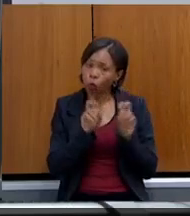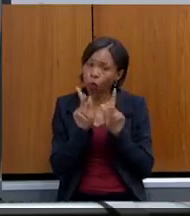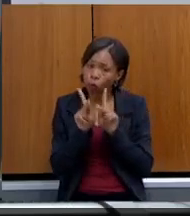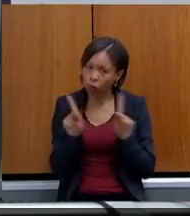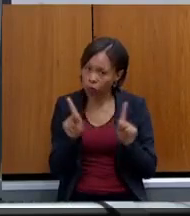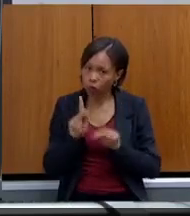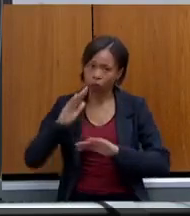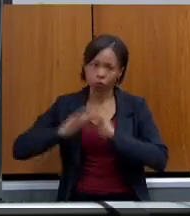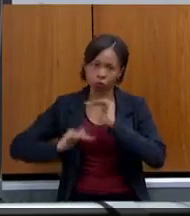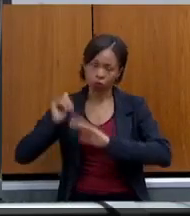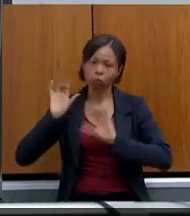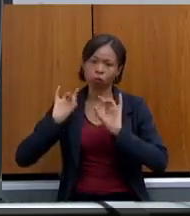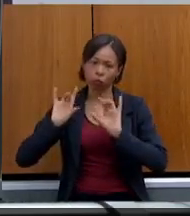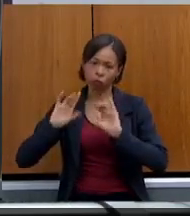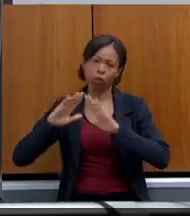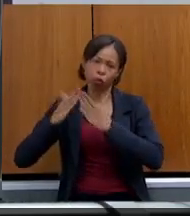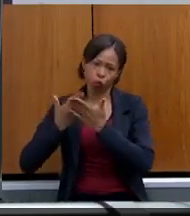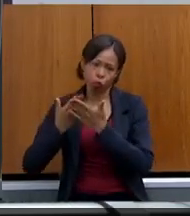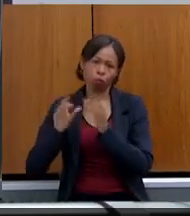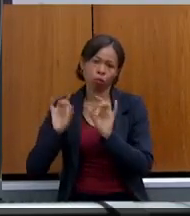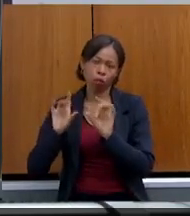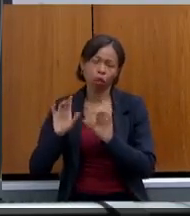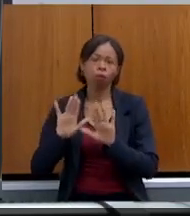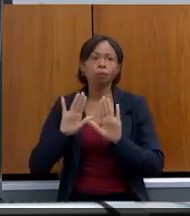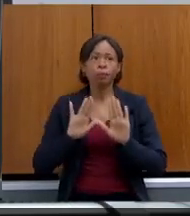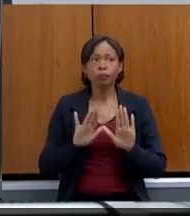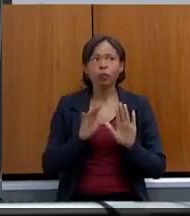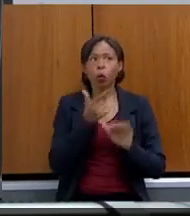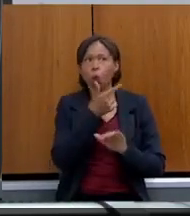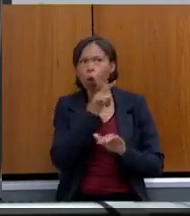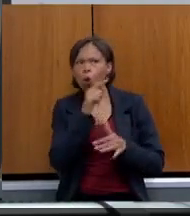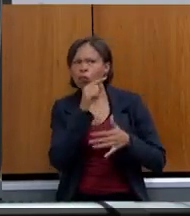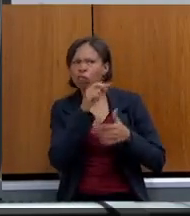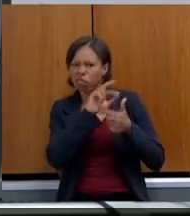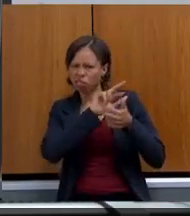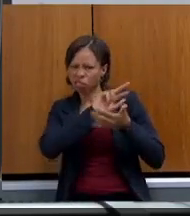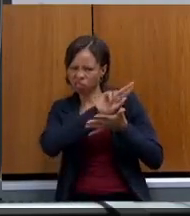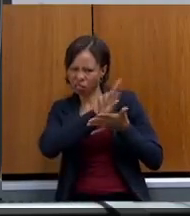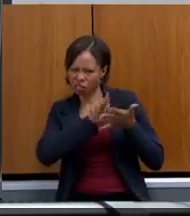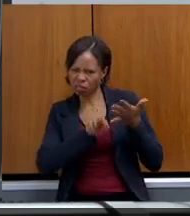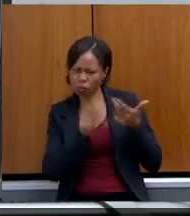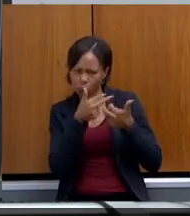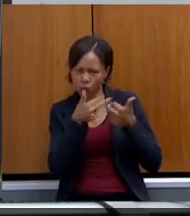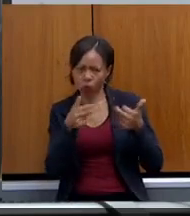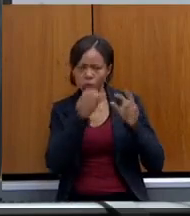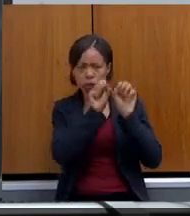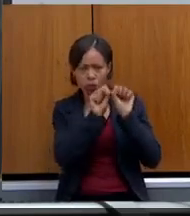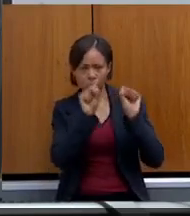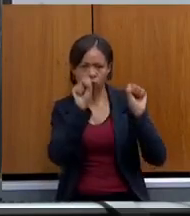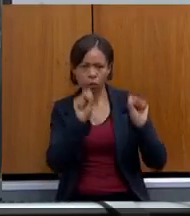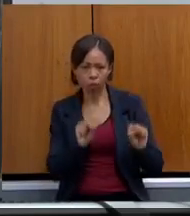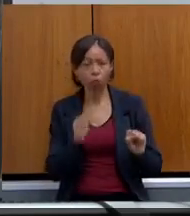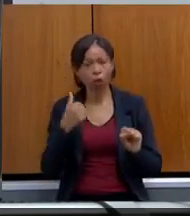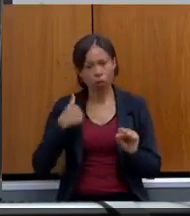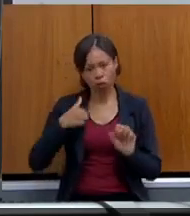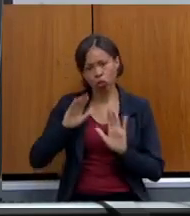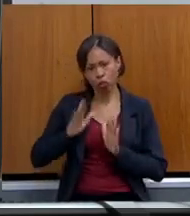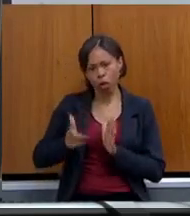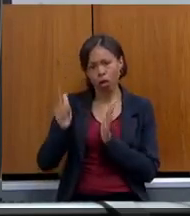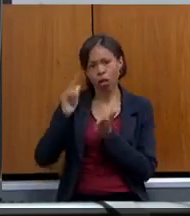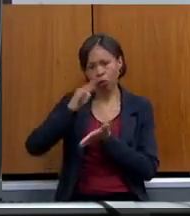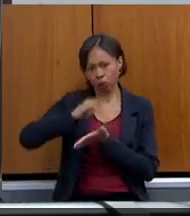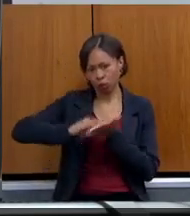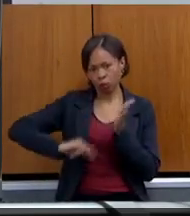Ok Com relação a toda essa descrição do sistema eu já tô com tudo aqui já já feito através de ofício então na reunião